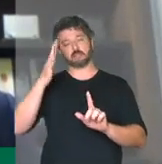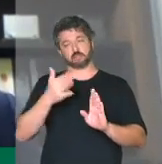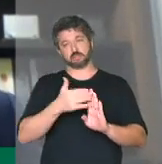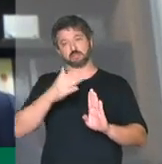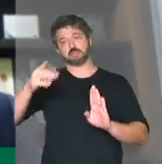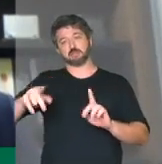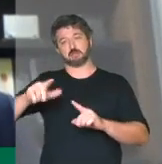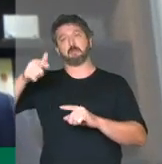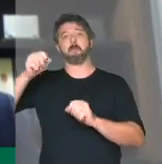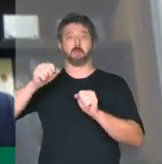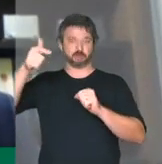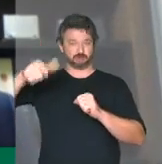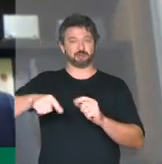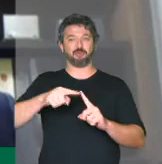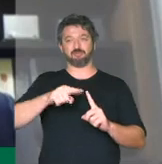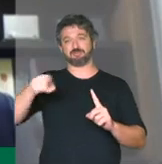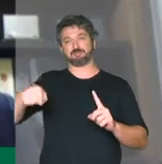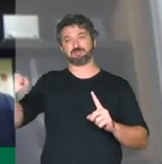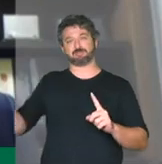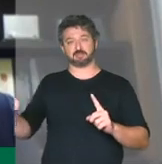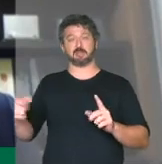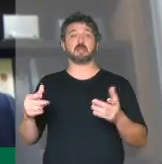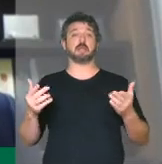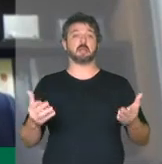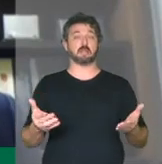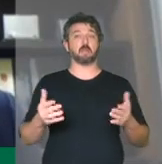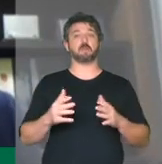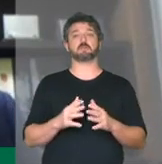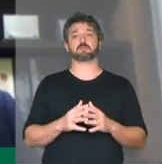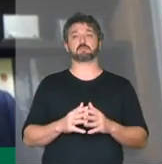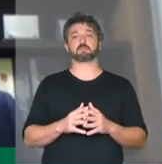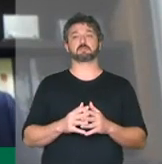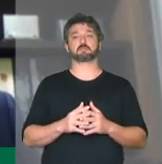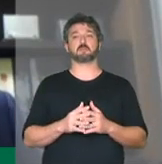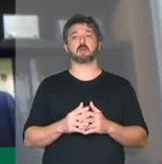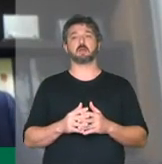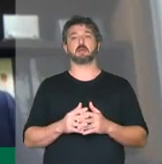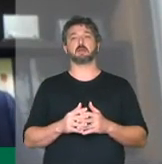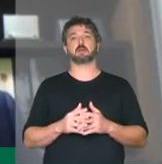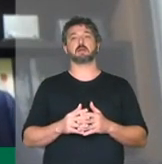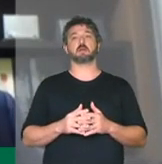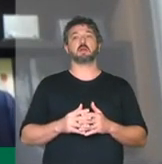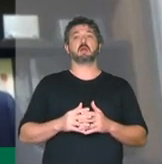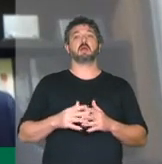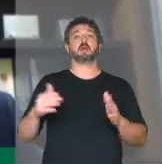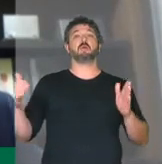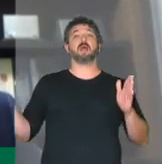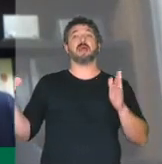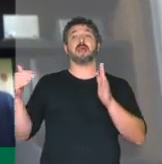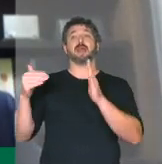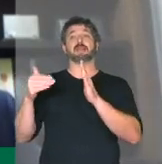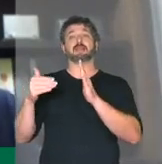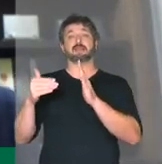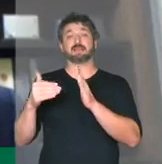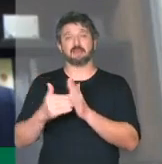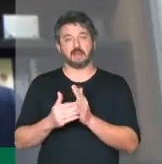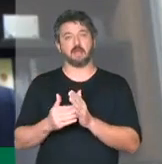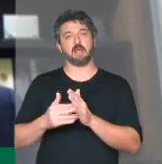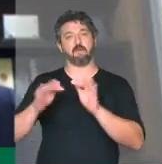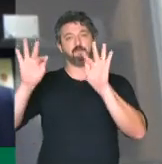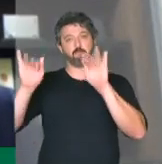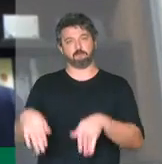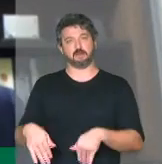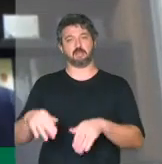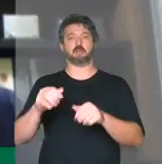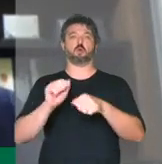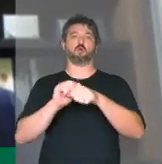60. A ideia é que fosse suspenso enquanto durar os efeitos do decreto